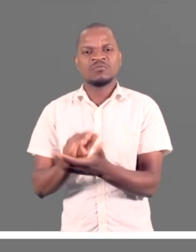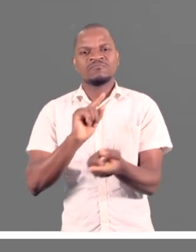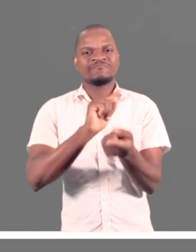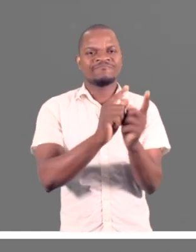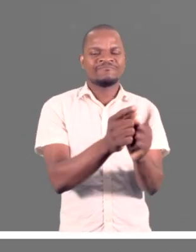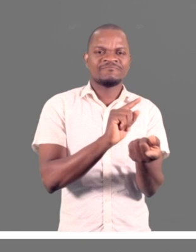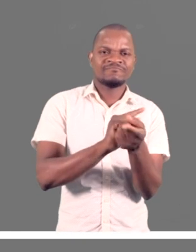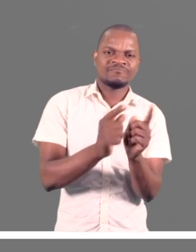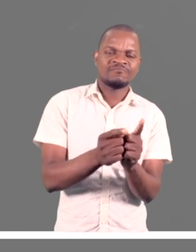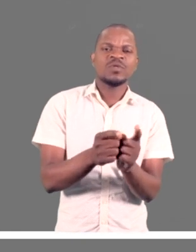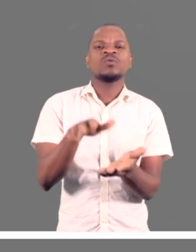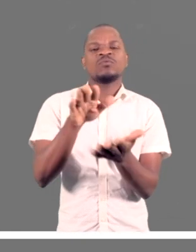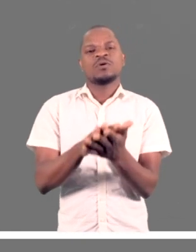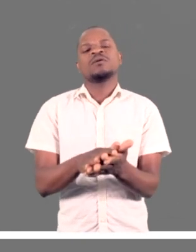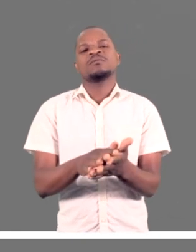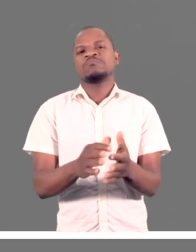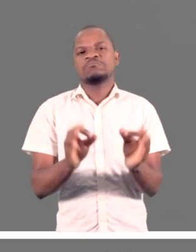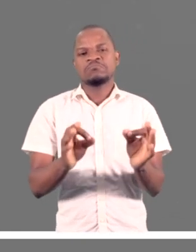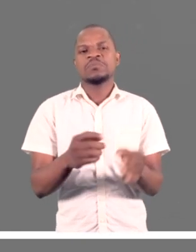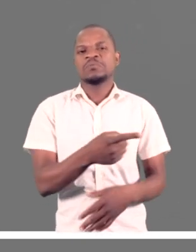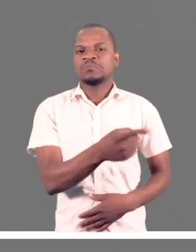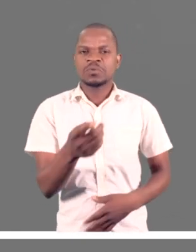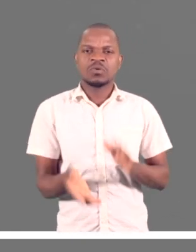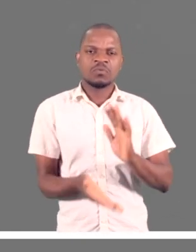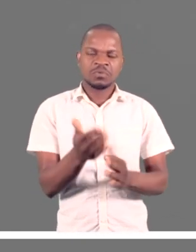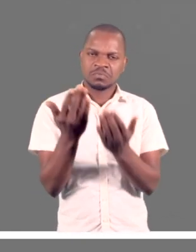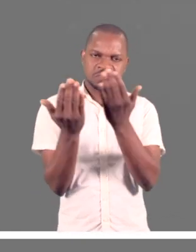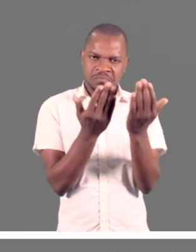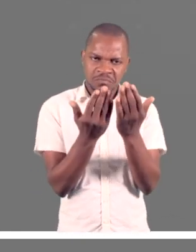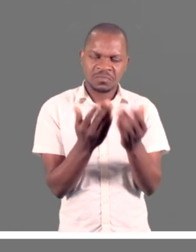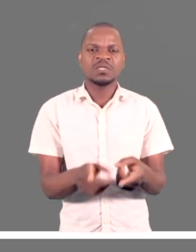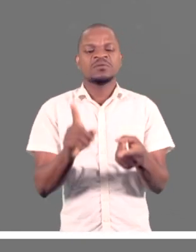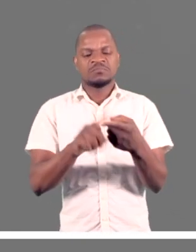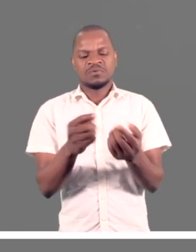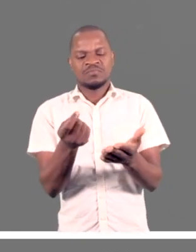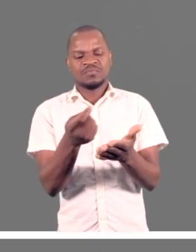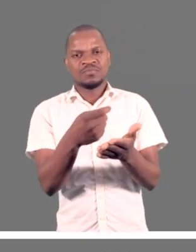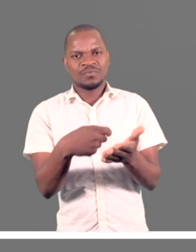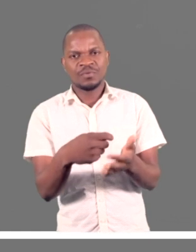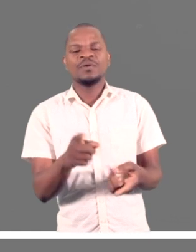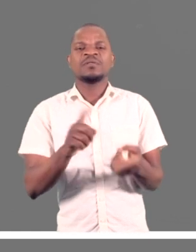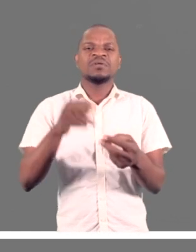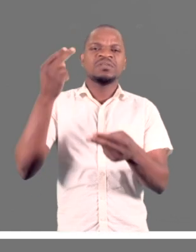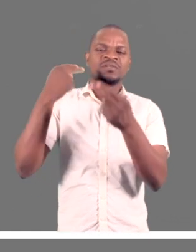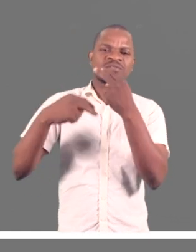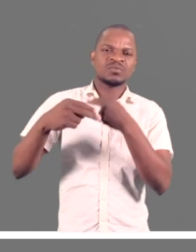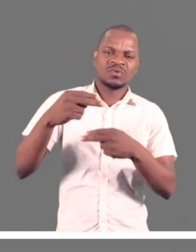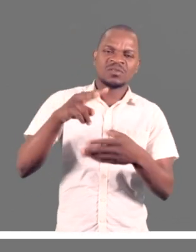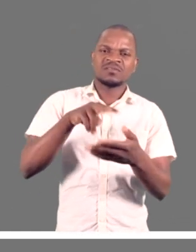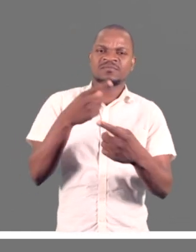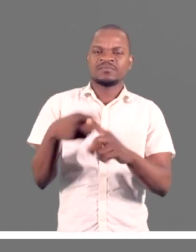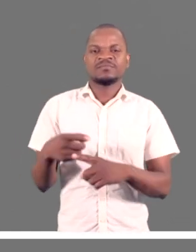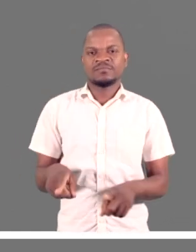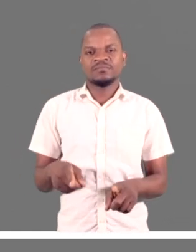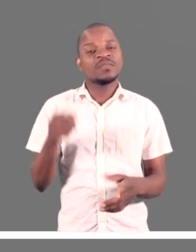e de amizades nos criamos um ambiente tranquilo onde elas estudam desenho é conta-me histórias